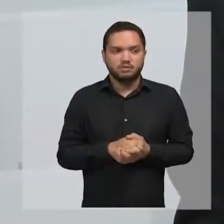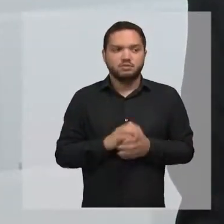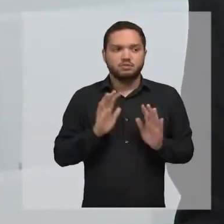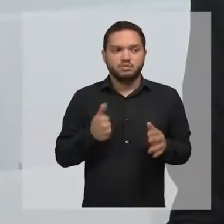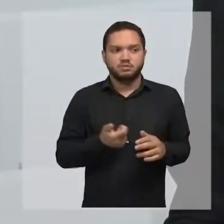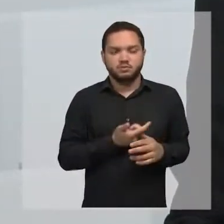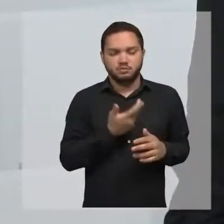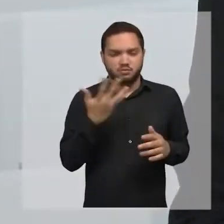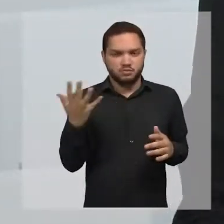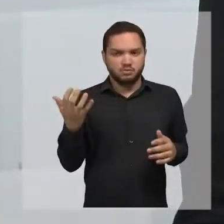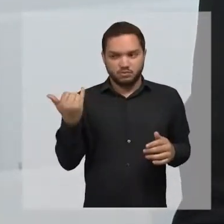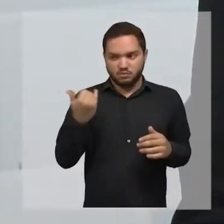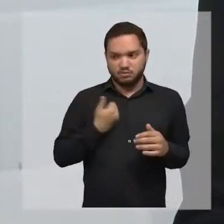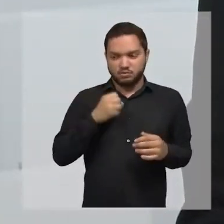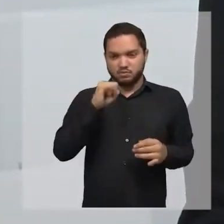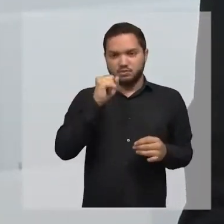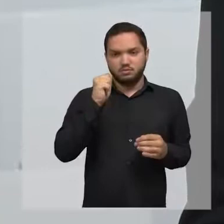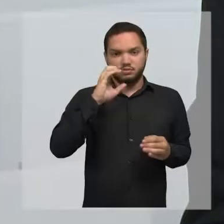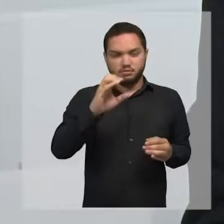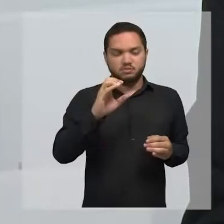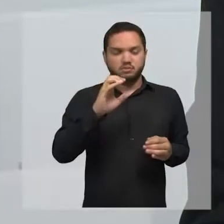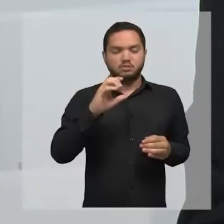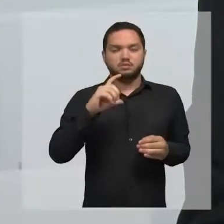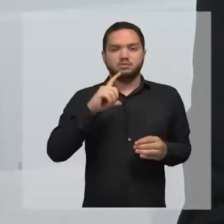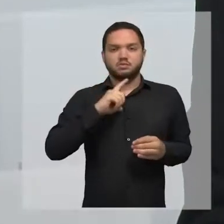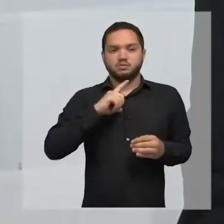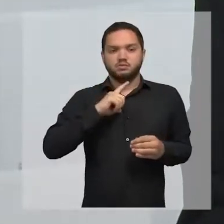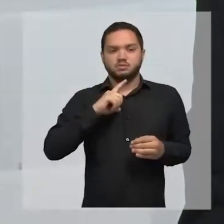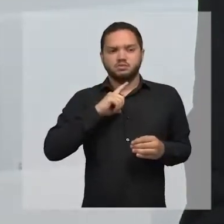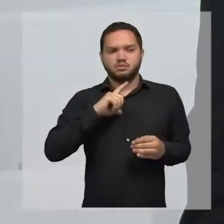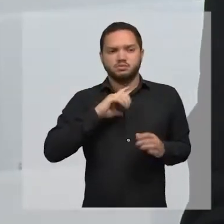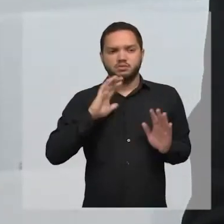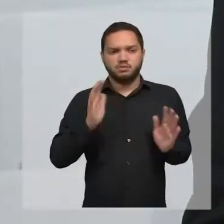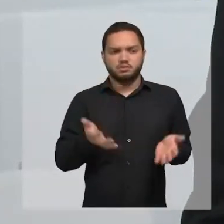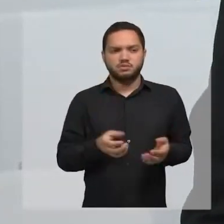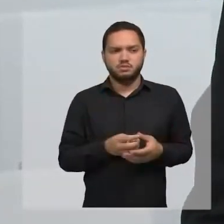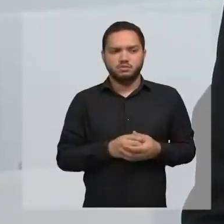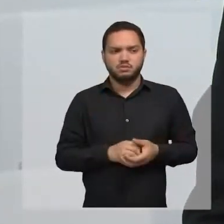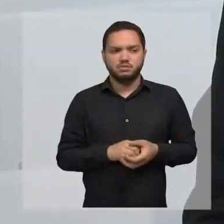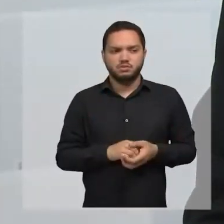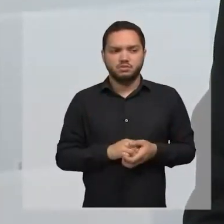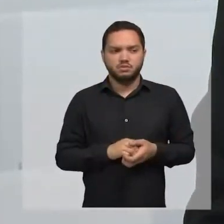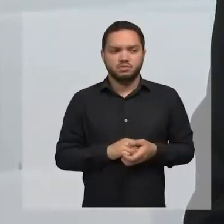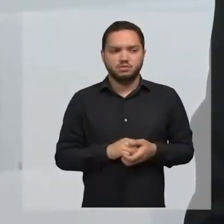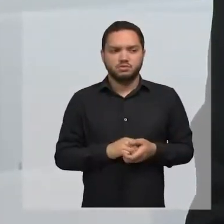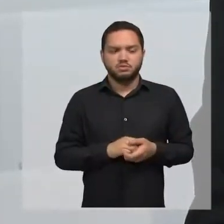números repassados aqui pelo Dr. Isaac Holanda, nós tivemos